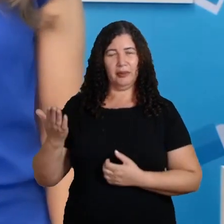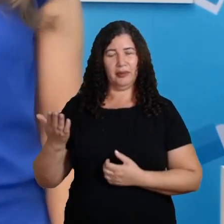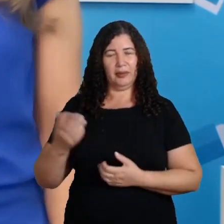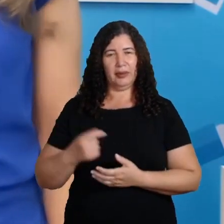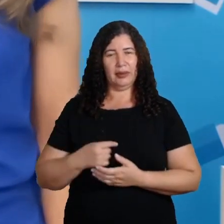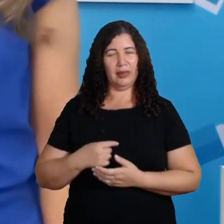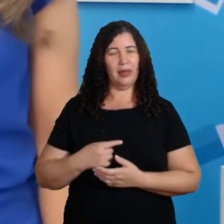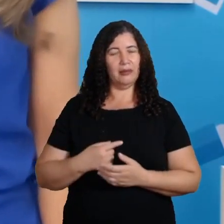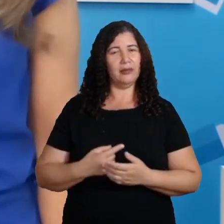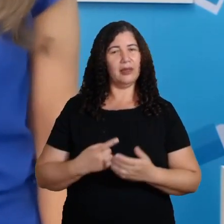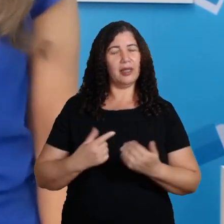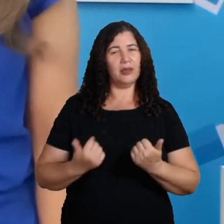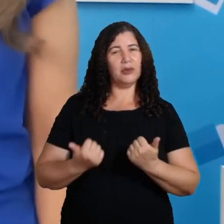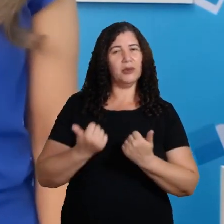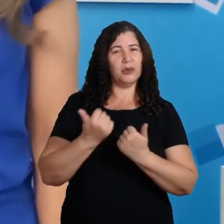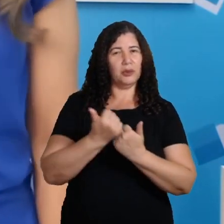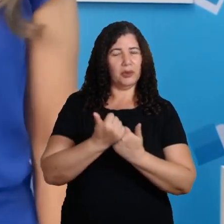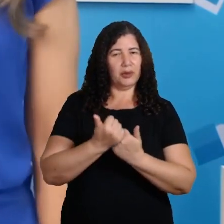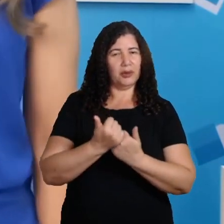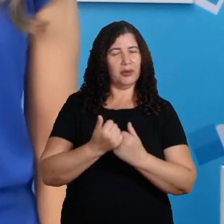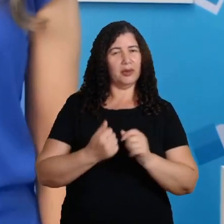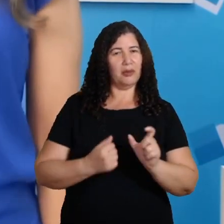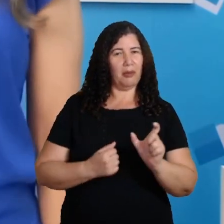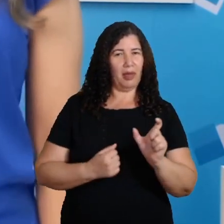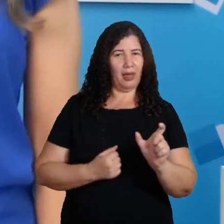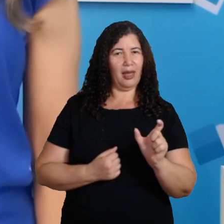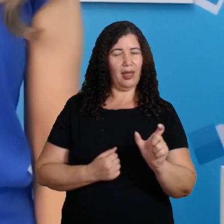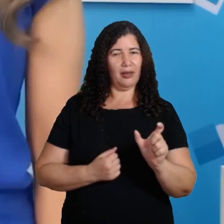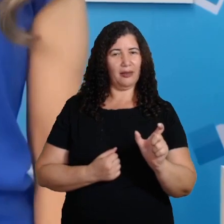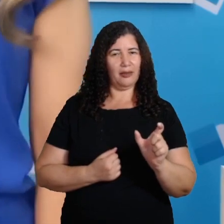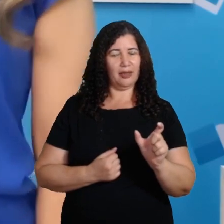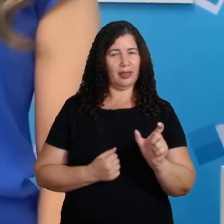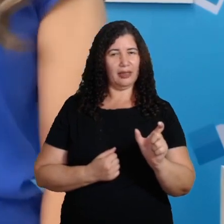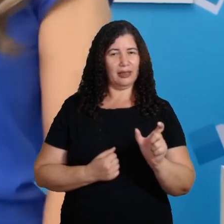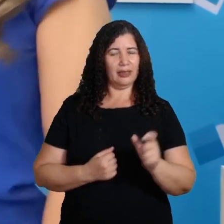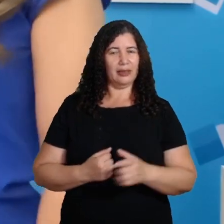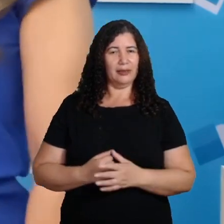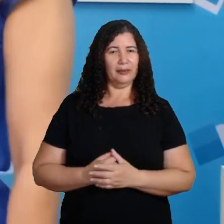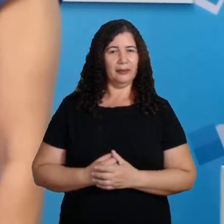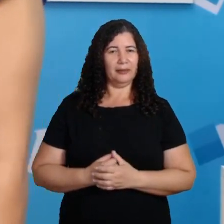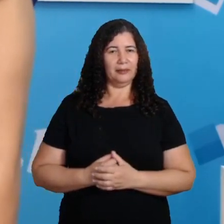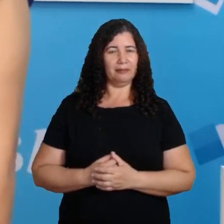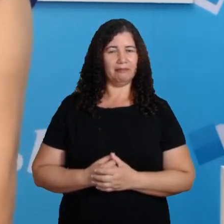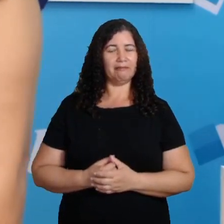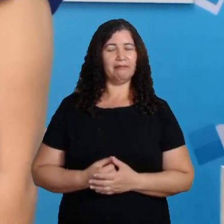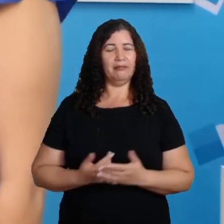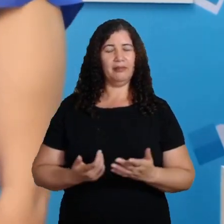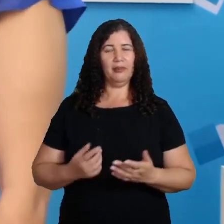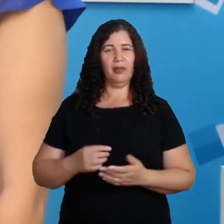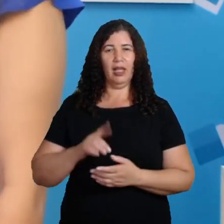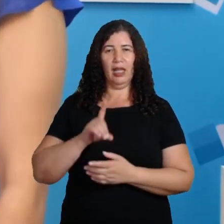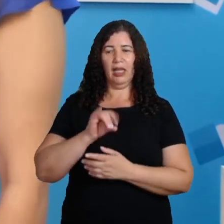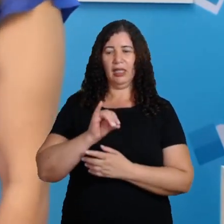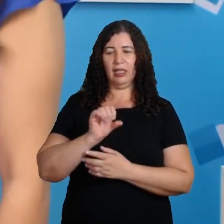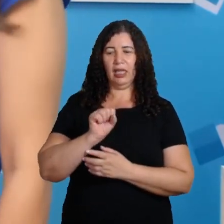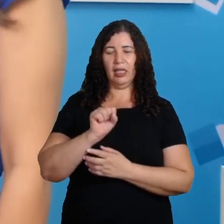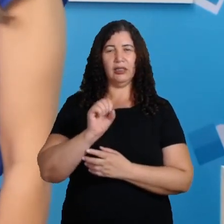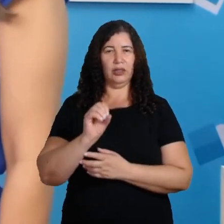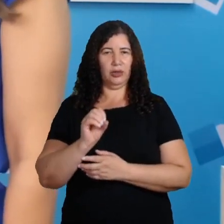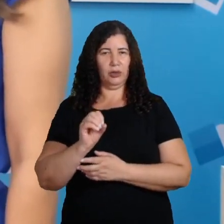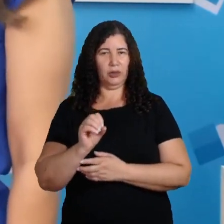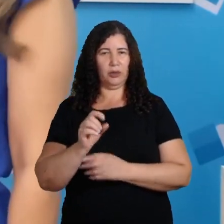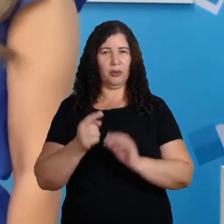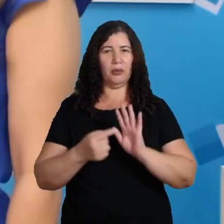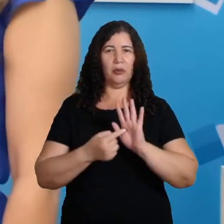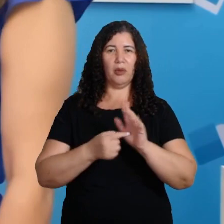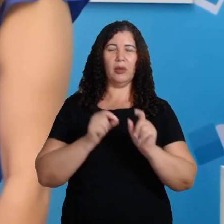funcionando como elemento anafórico, ou seja, elemento de retomada. Esse disso retoma qual